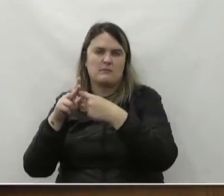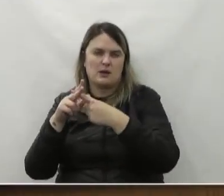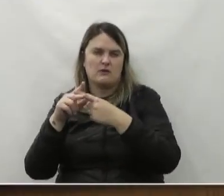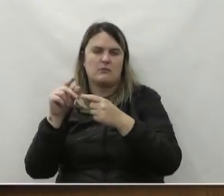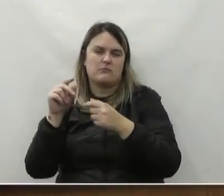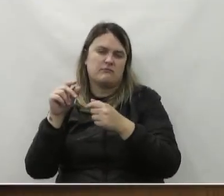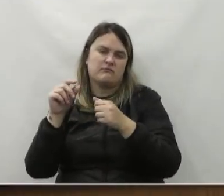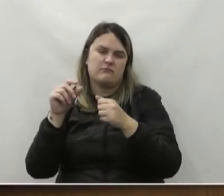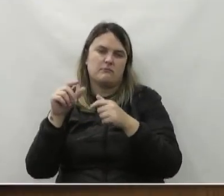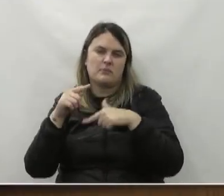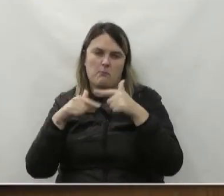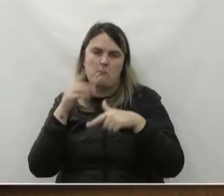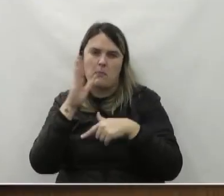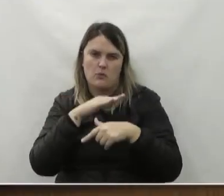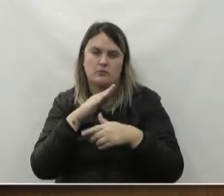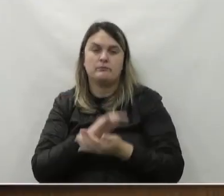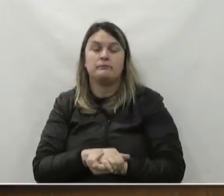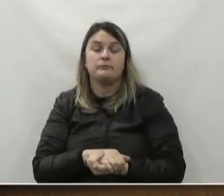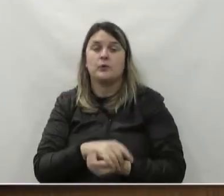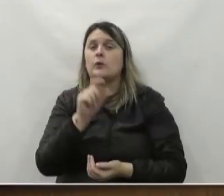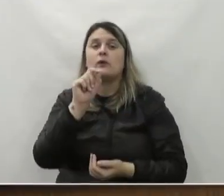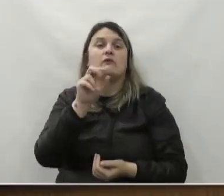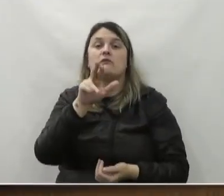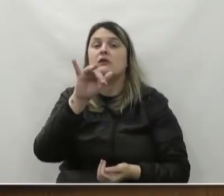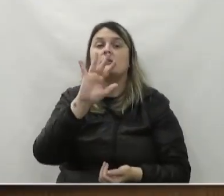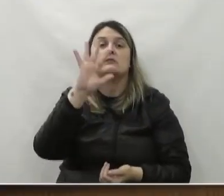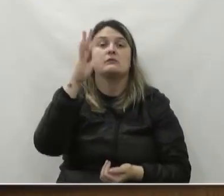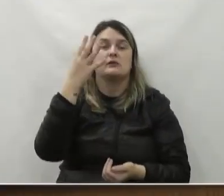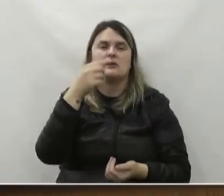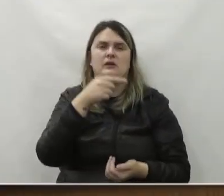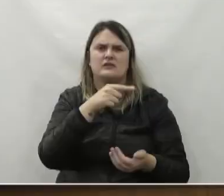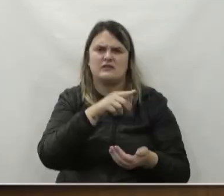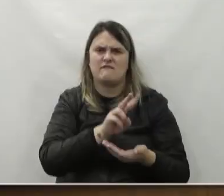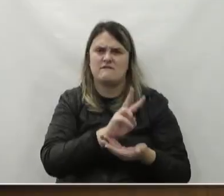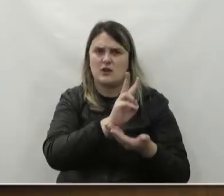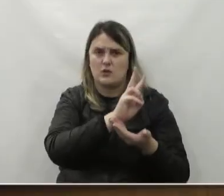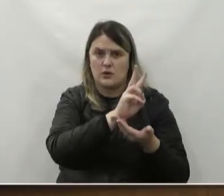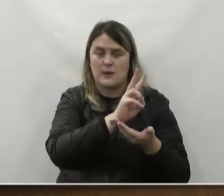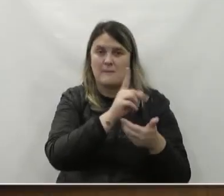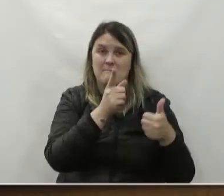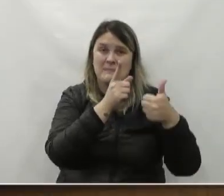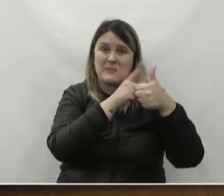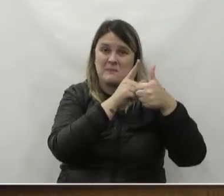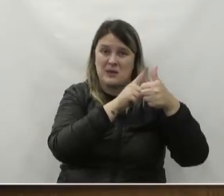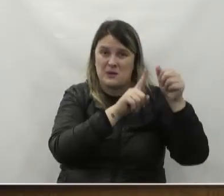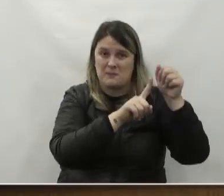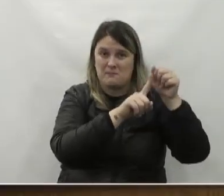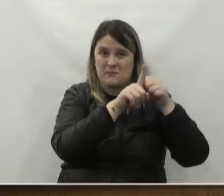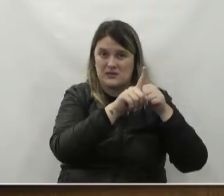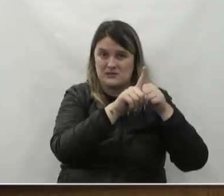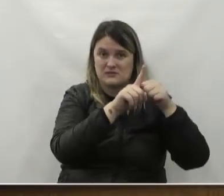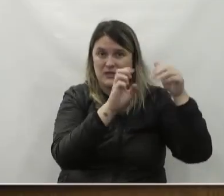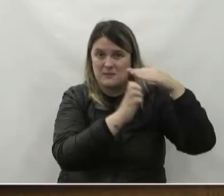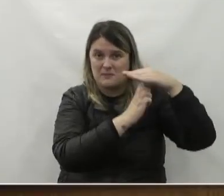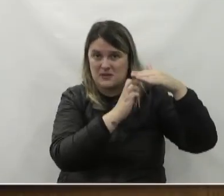também. Então, o que vai acontecer isso? Esse número, no primeiro mês que a